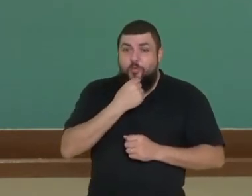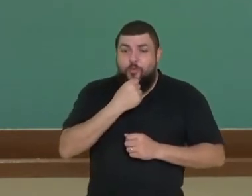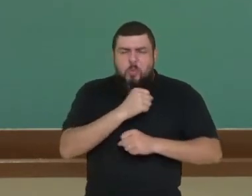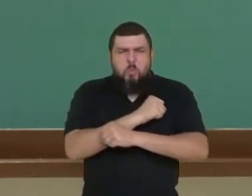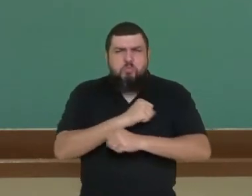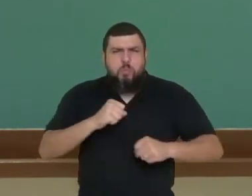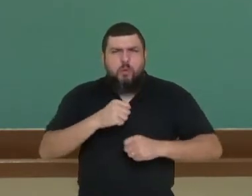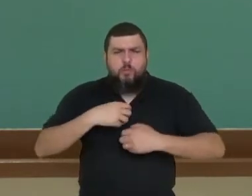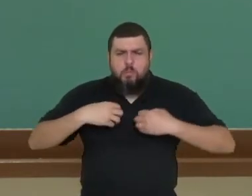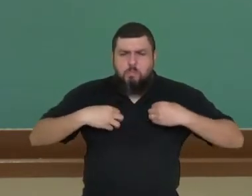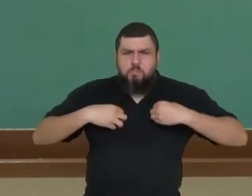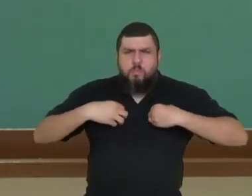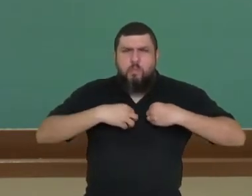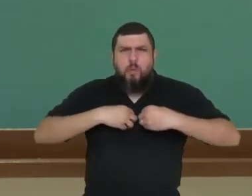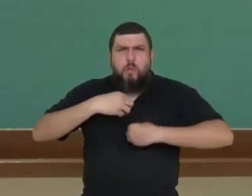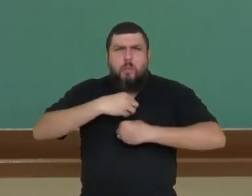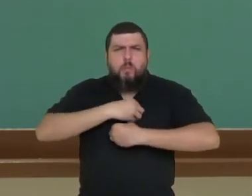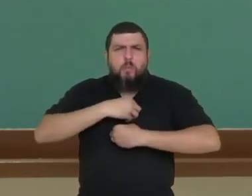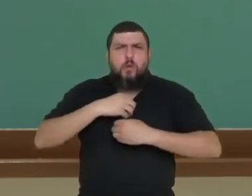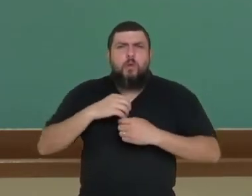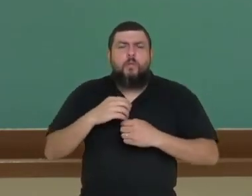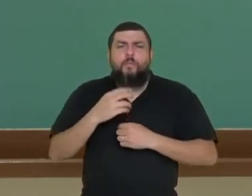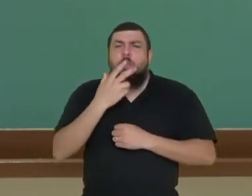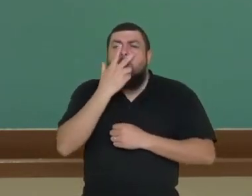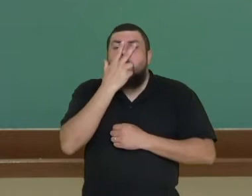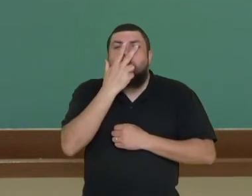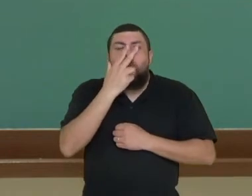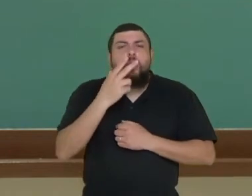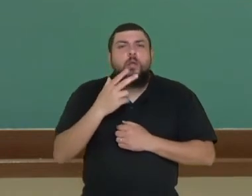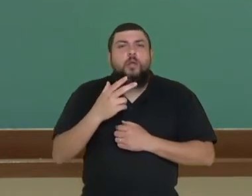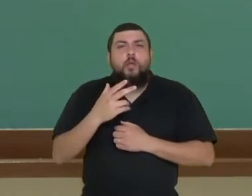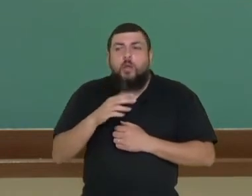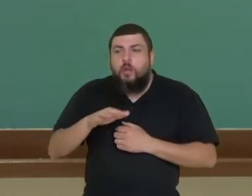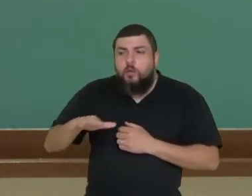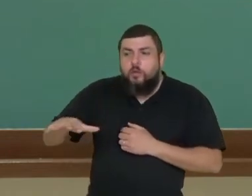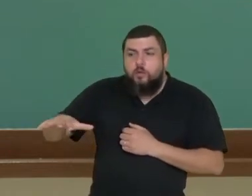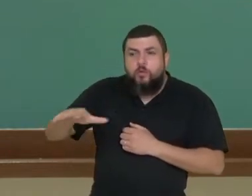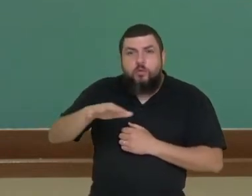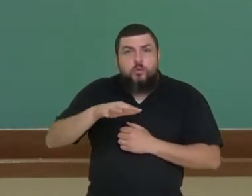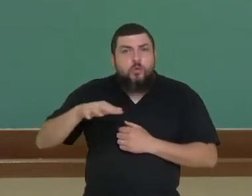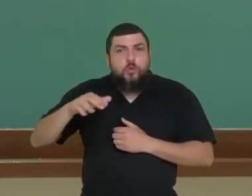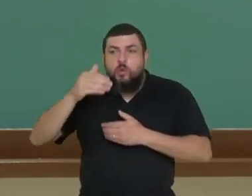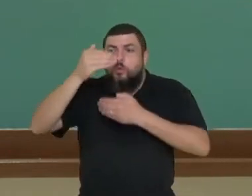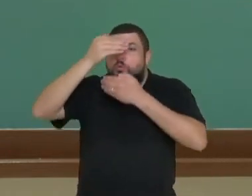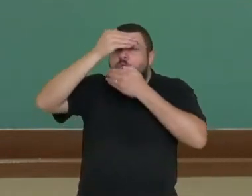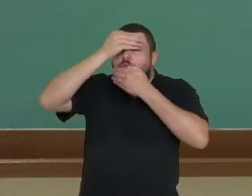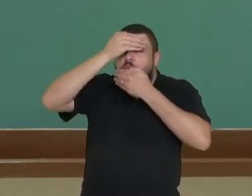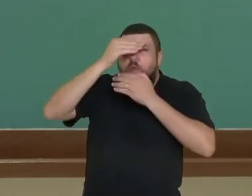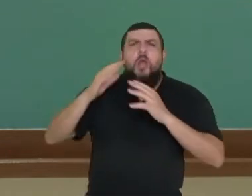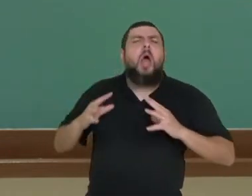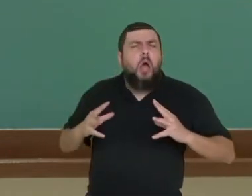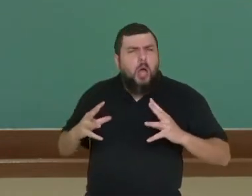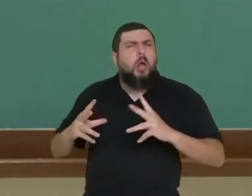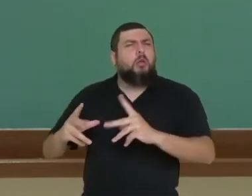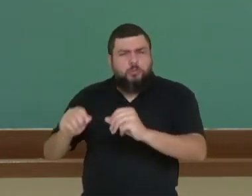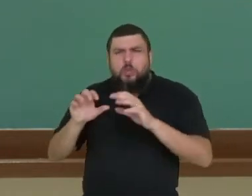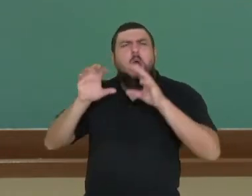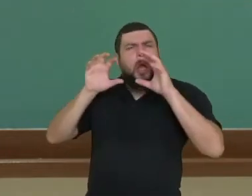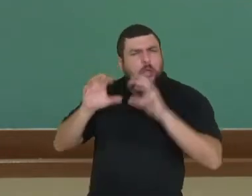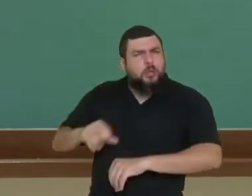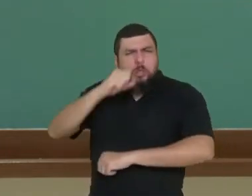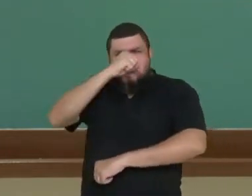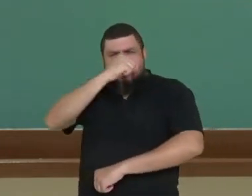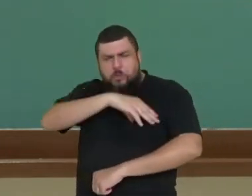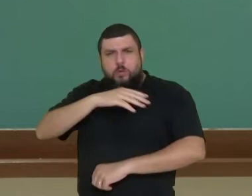muito complicado, porque parece que todos, o mundo árabe, é como todos os muçulmanos fossem homens-bombas